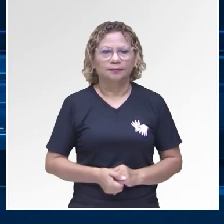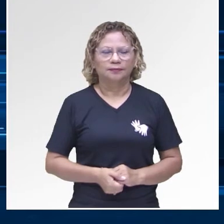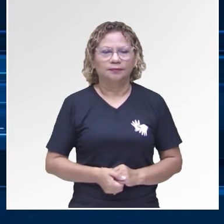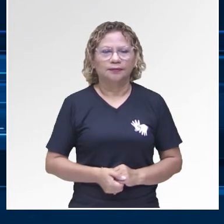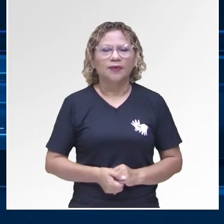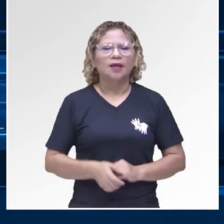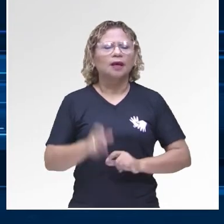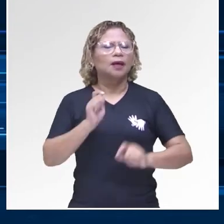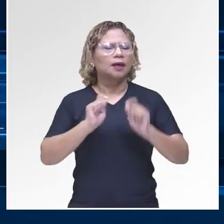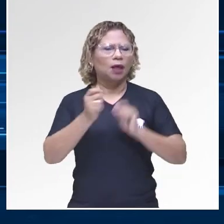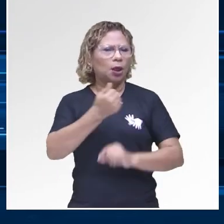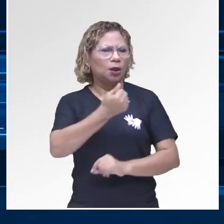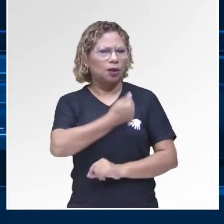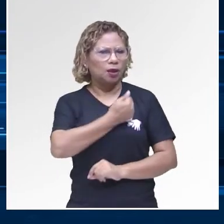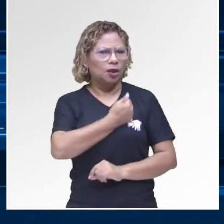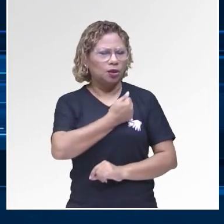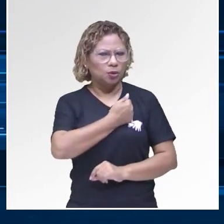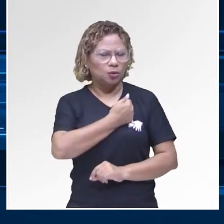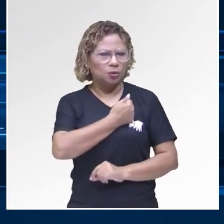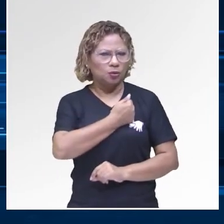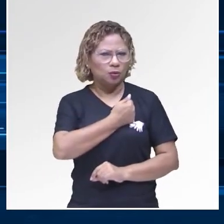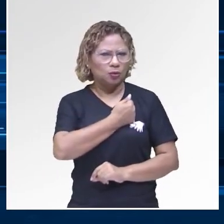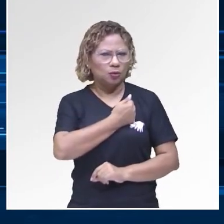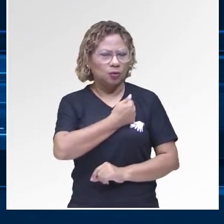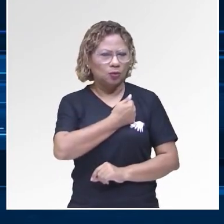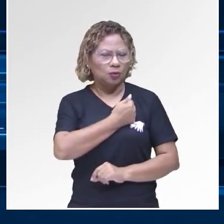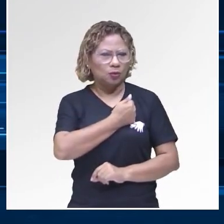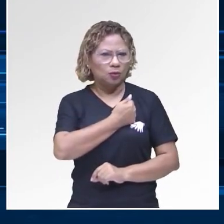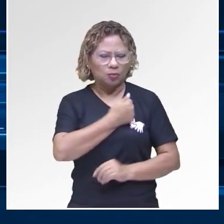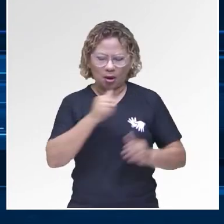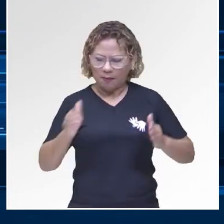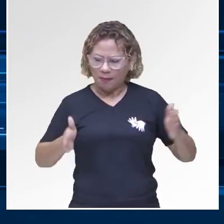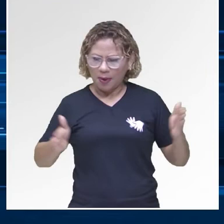Que número ocupa a